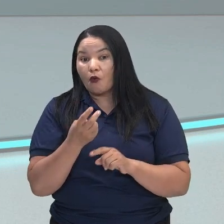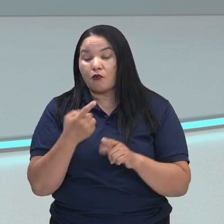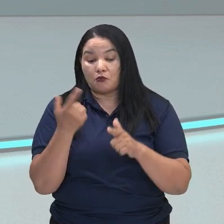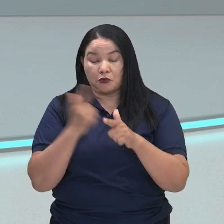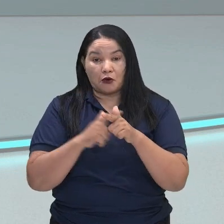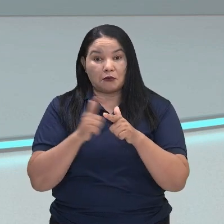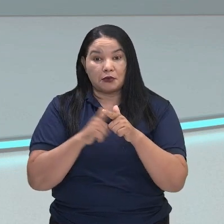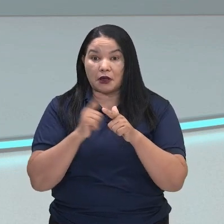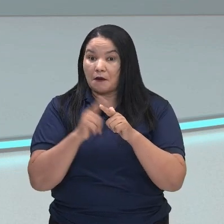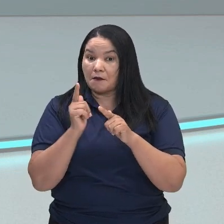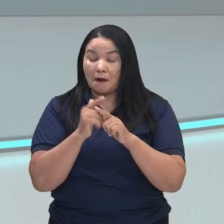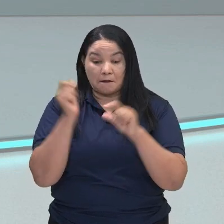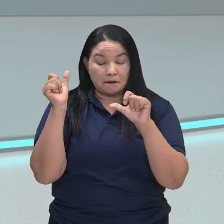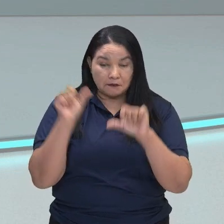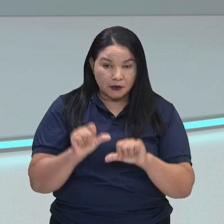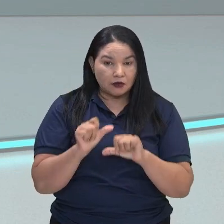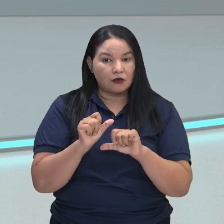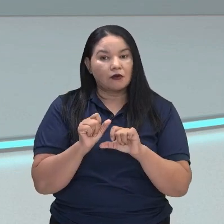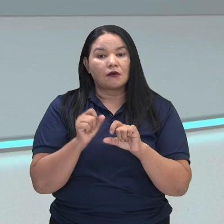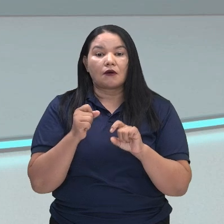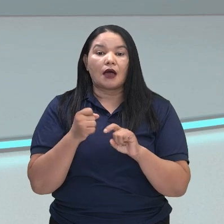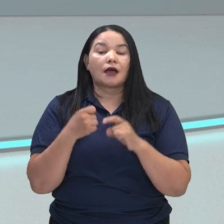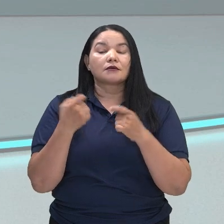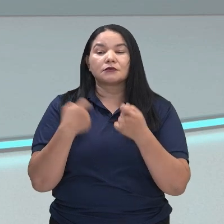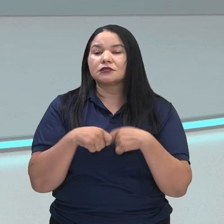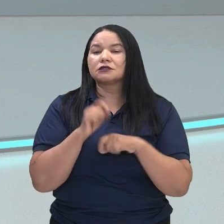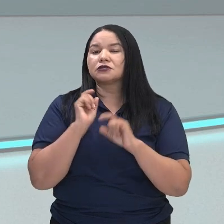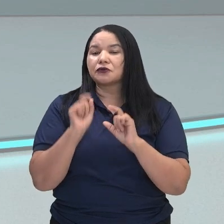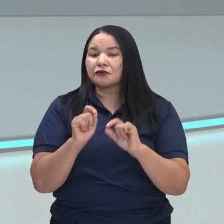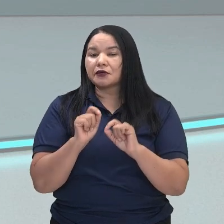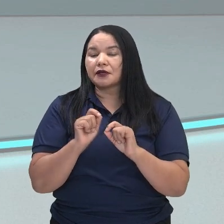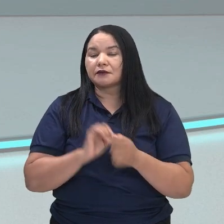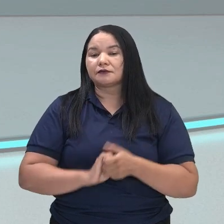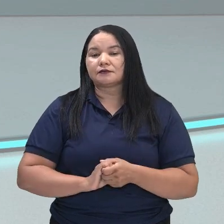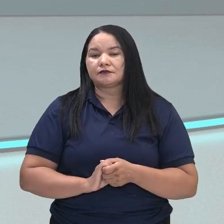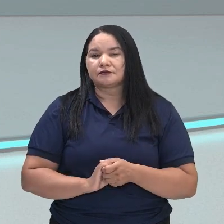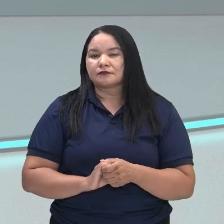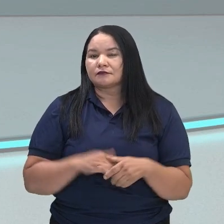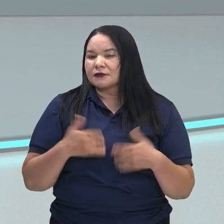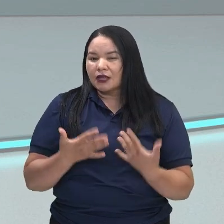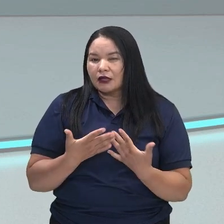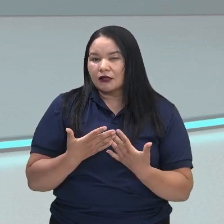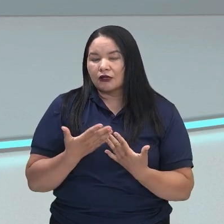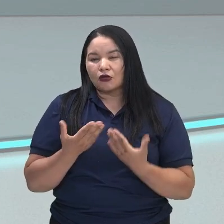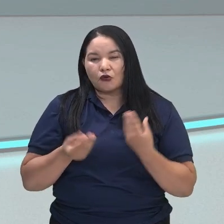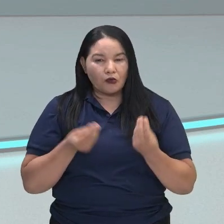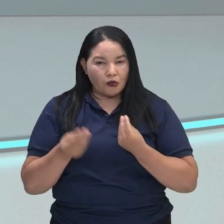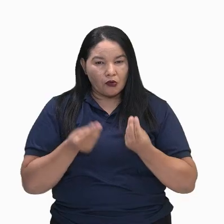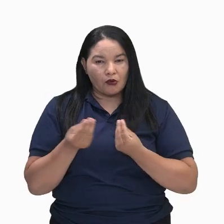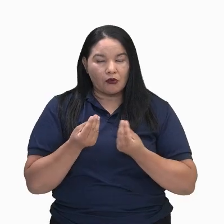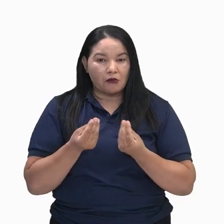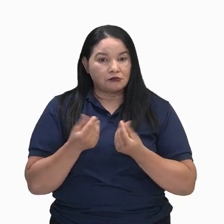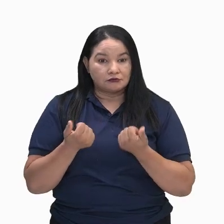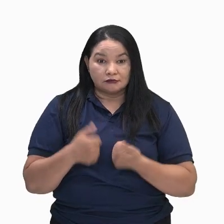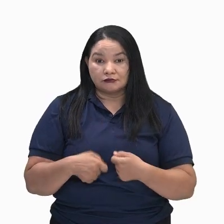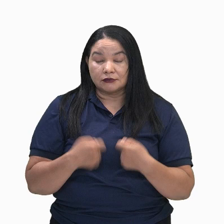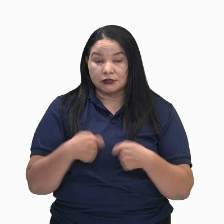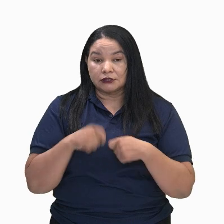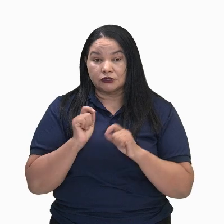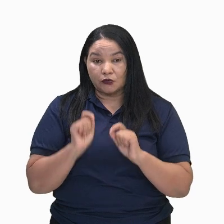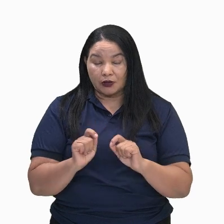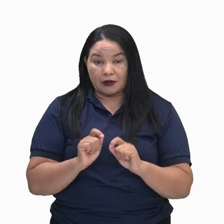é um nível muito grave, tá bom? Bom, prosseguindo. E aí, professor, o que a gente pode fazer ali nos primeiros socorros?